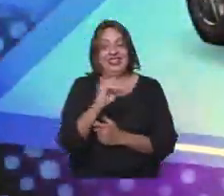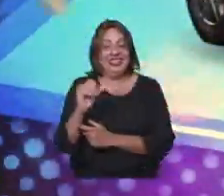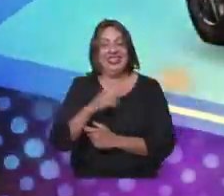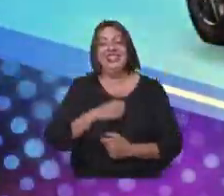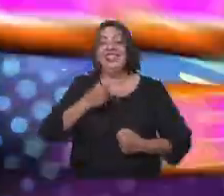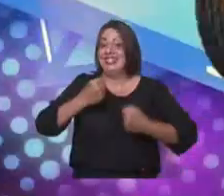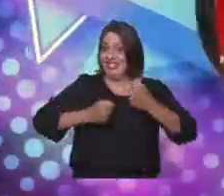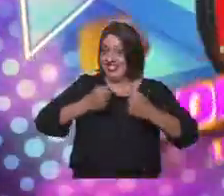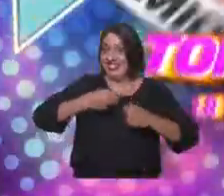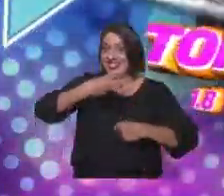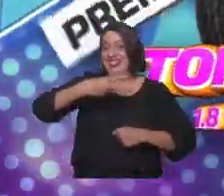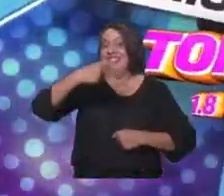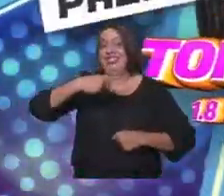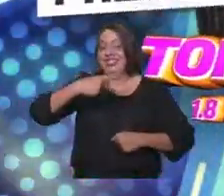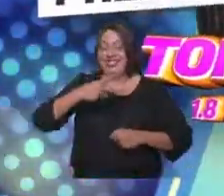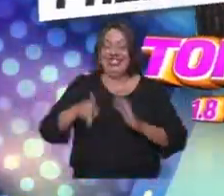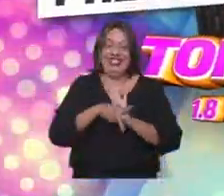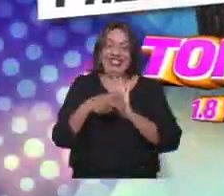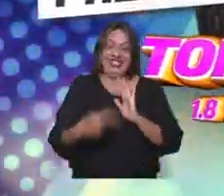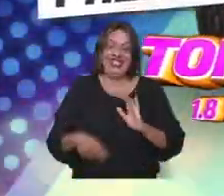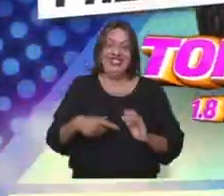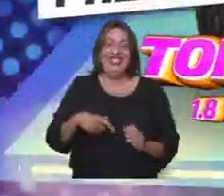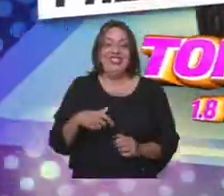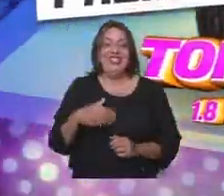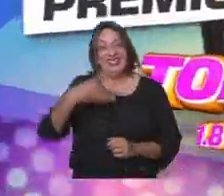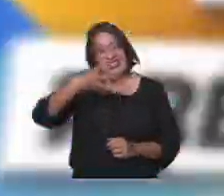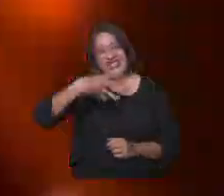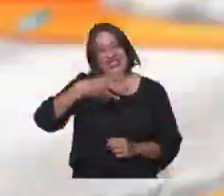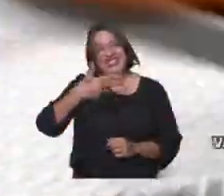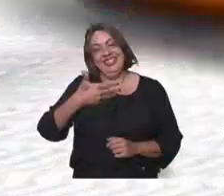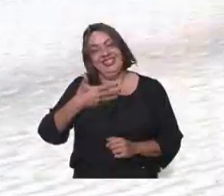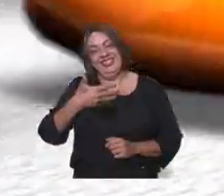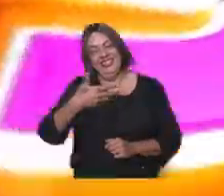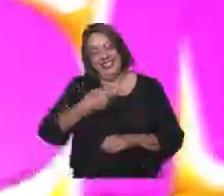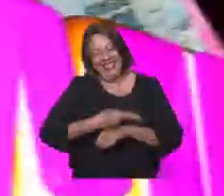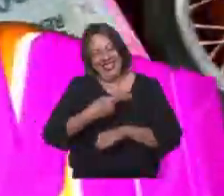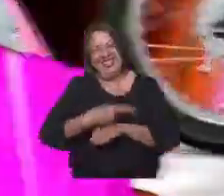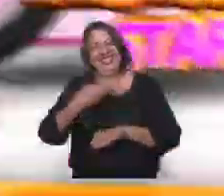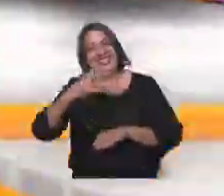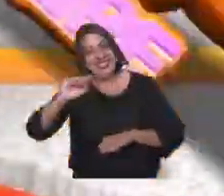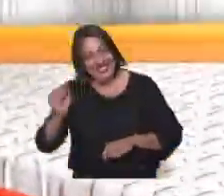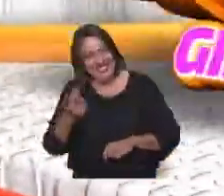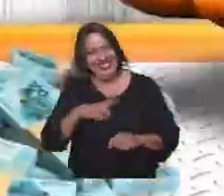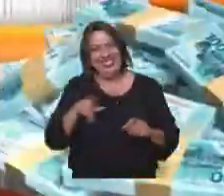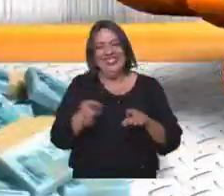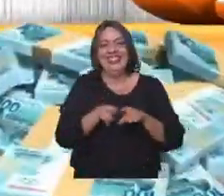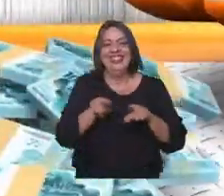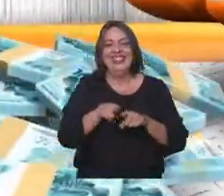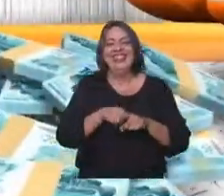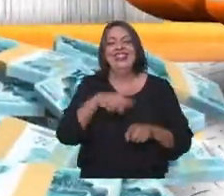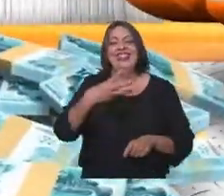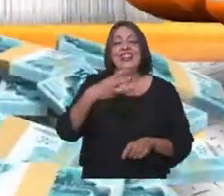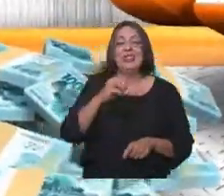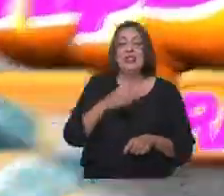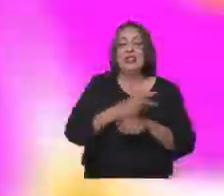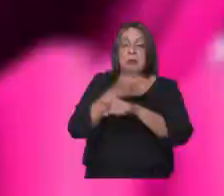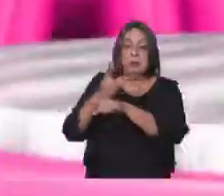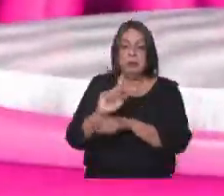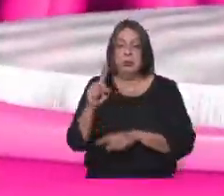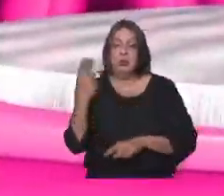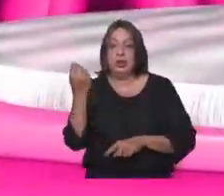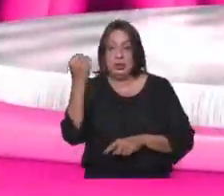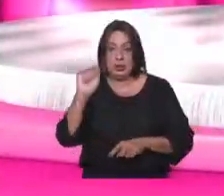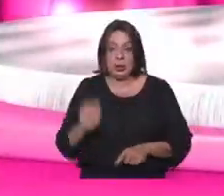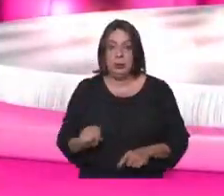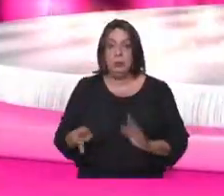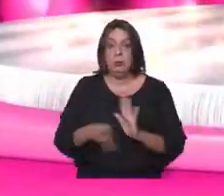no terceiro prêmio e um Fiat Toro mais R$10.000 no quarto prêmio. Ainda tem 5 mil Rony Start e 30 prêmios de R$500 no Gira Sergipe.